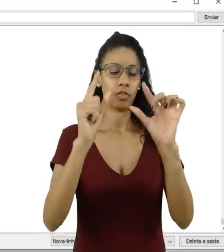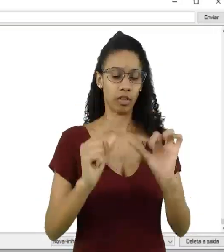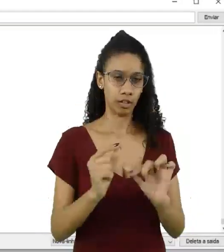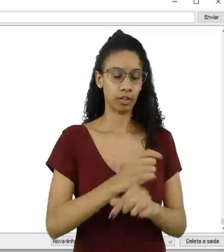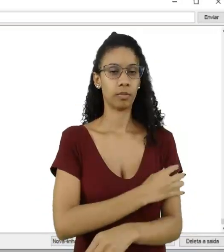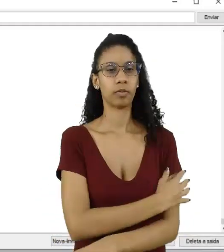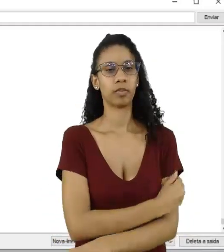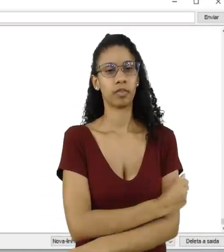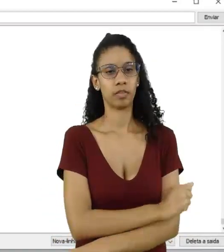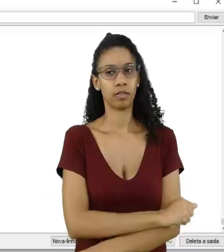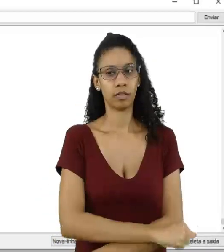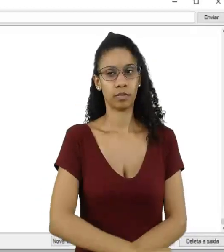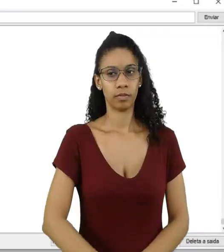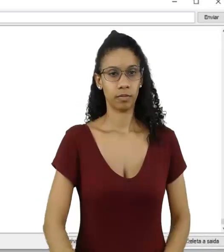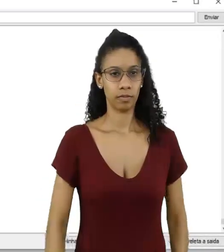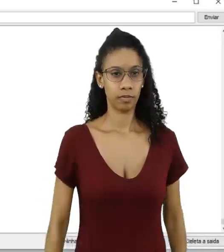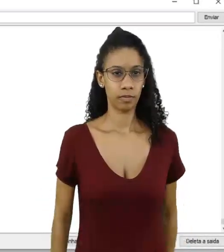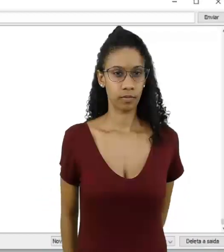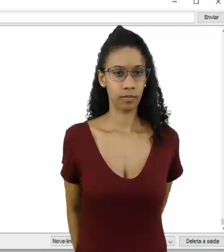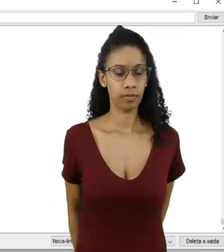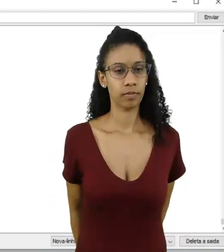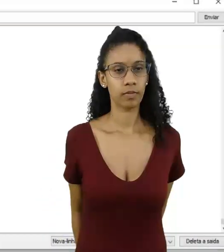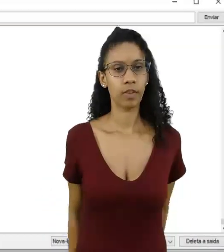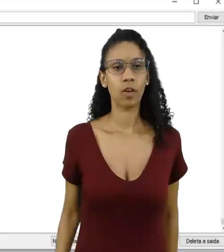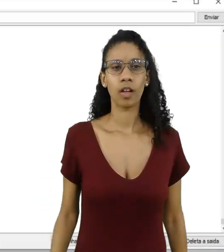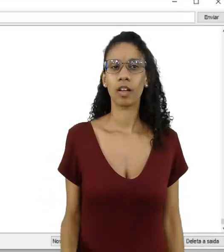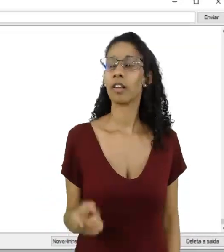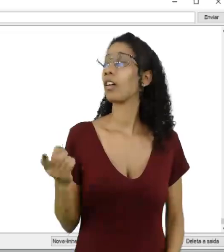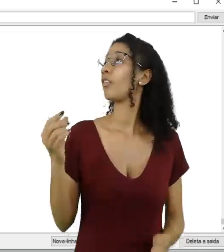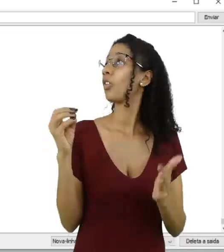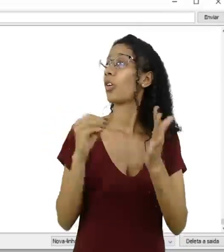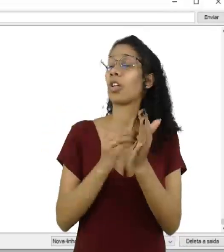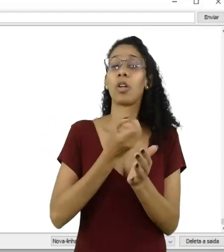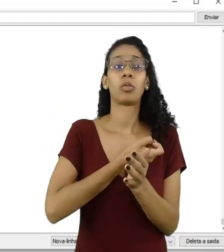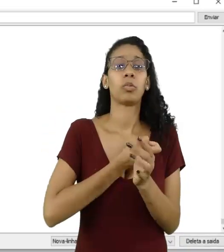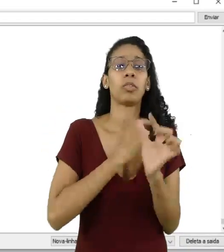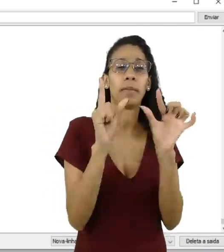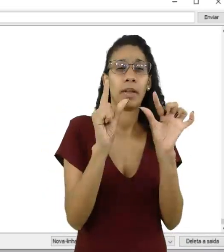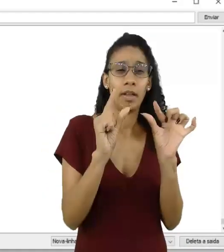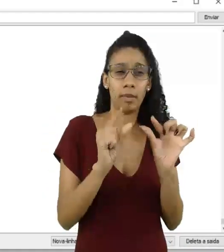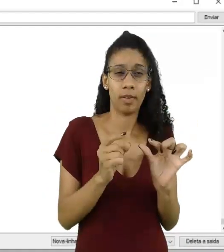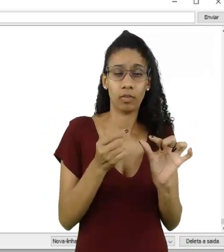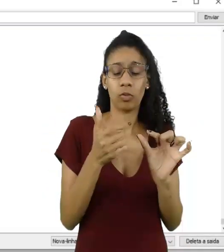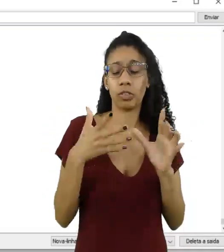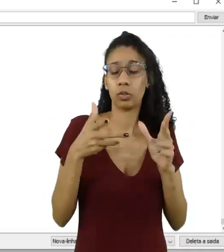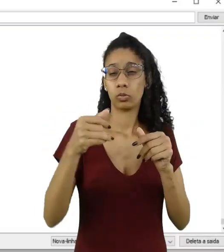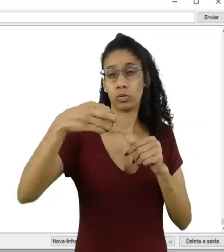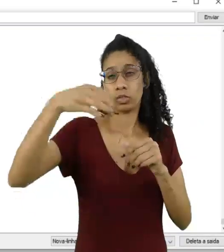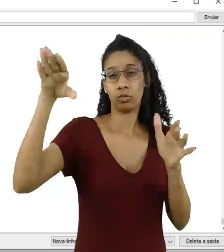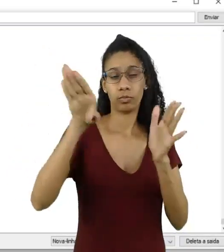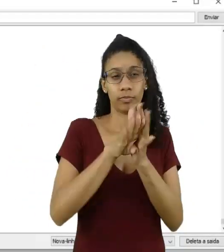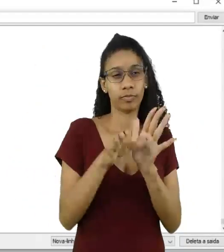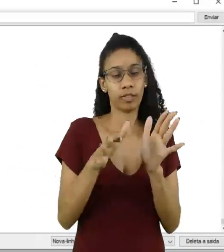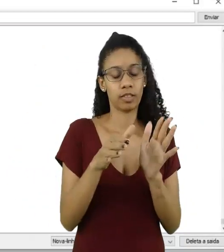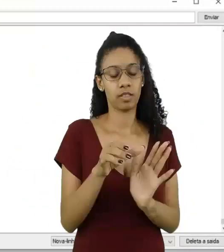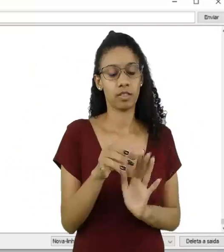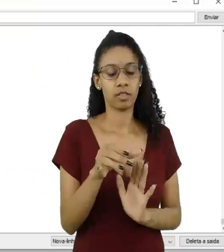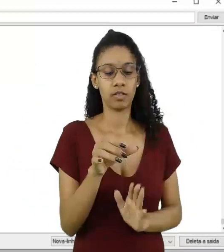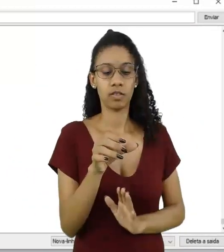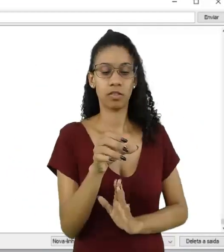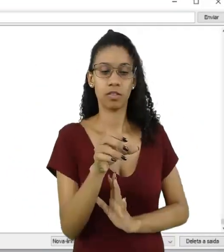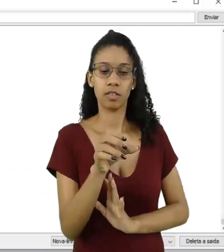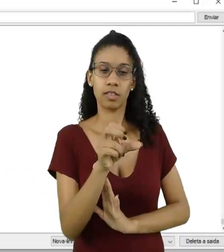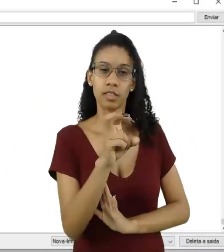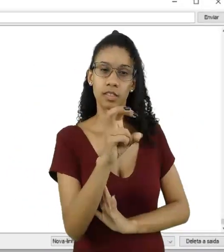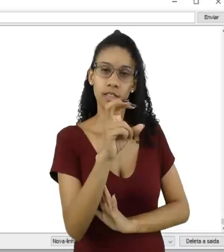bem próximo aqui, vou colocar o dedo em cima, quase escondendo toda a luz que chega. Ó. O valor fica bem baixo, na casa de 70, 80. Quando